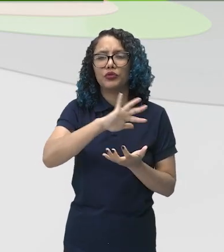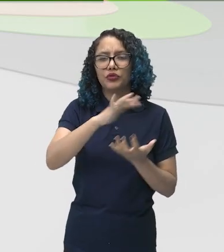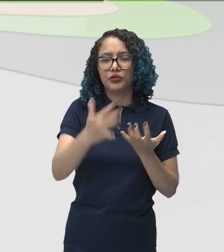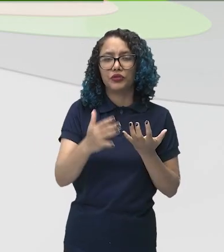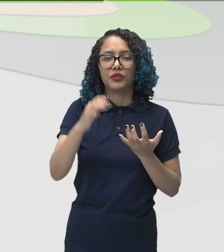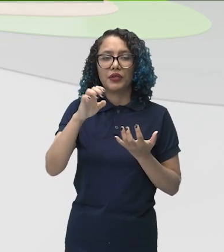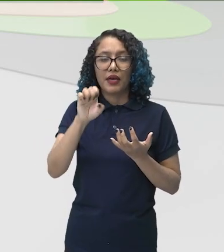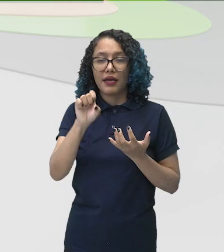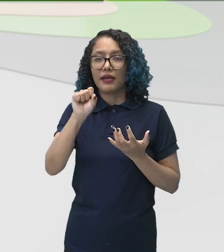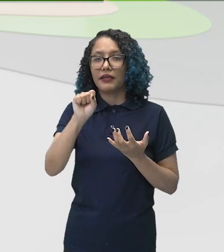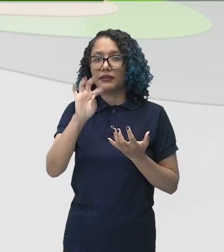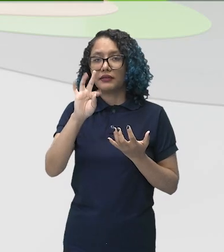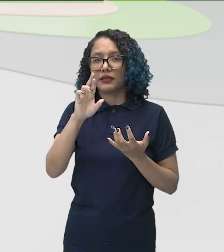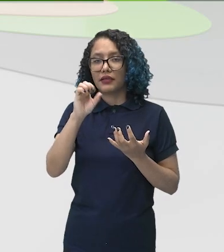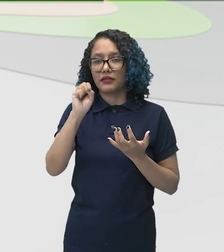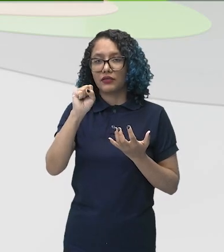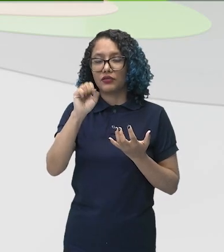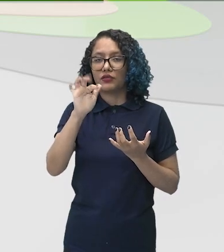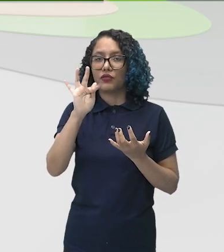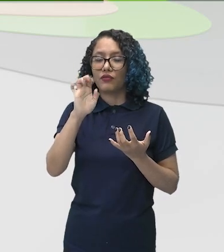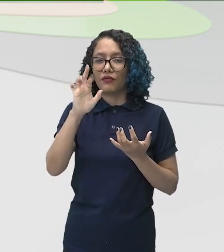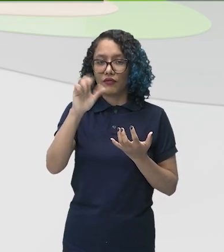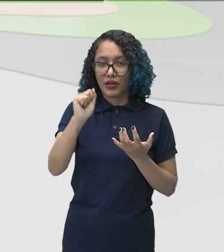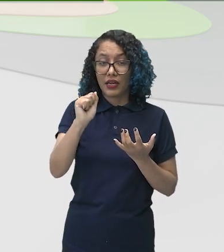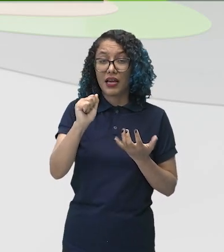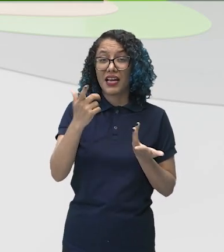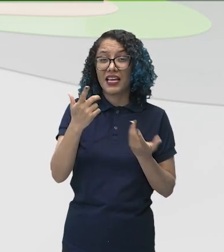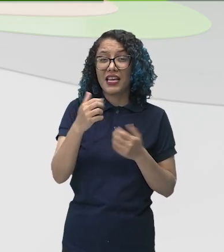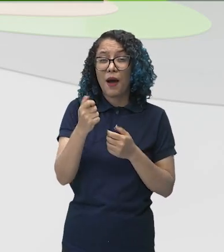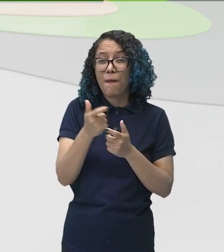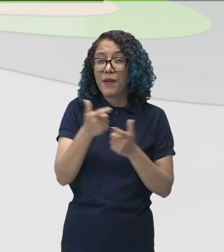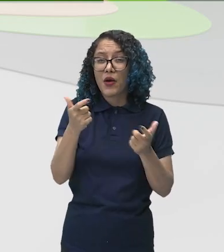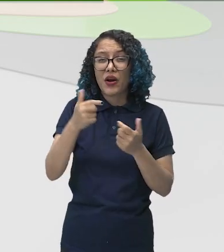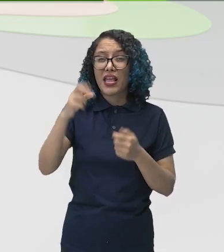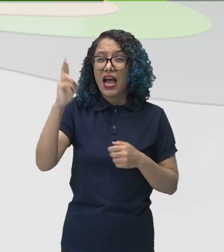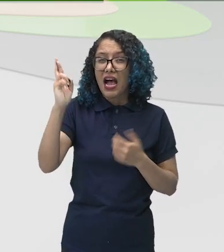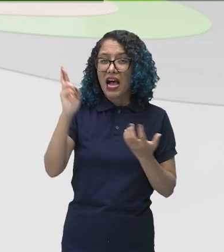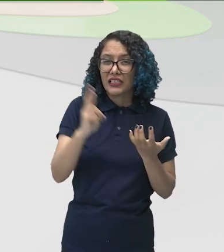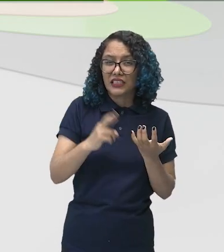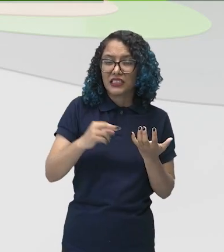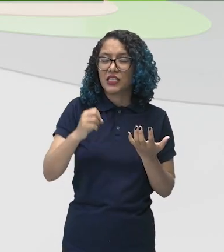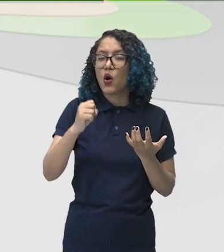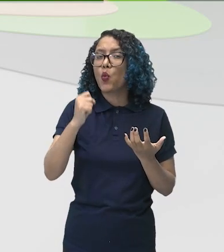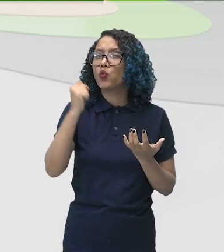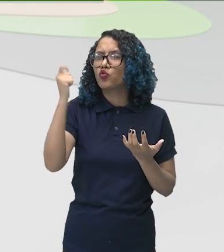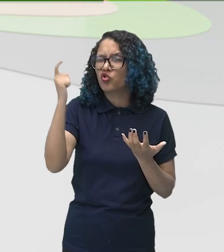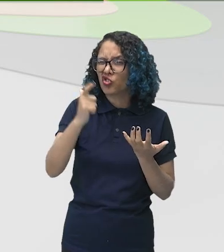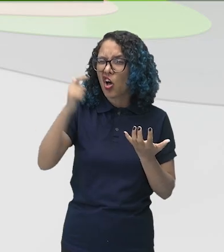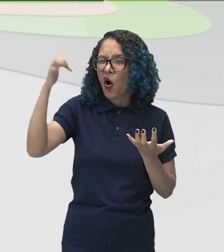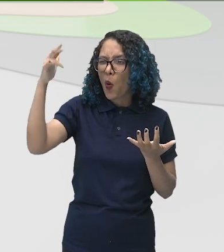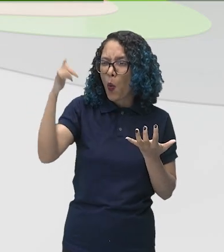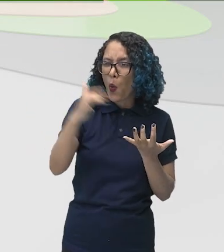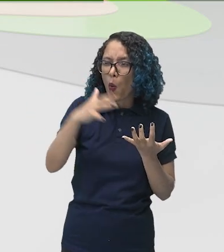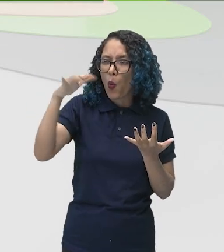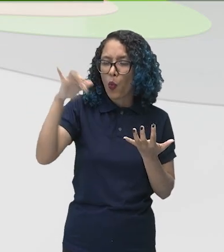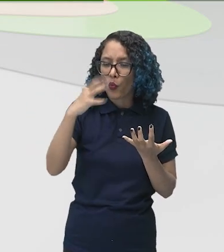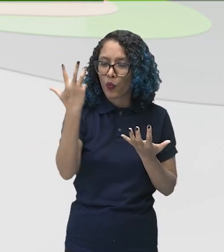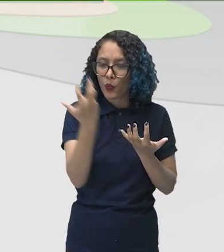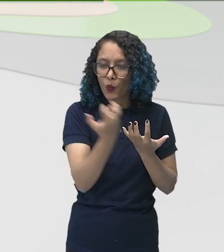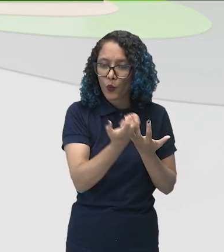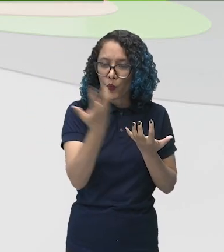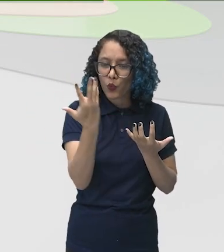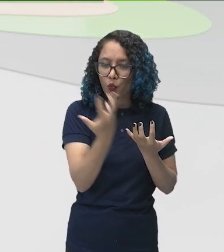ela absorve a maior parte da radiação ultravioleta. E como a gente fala de radiação, ela é o